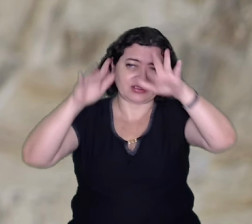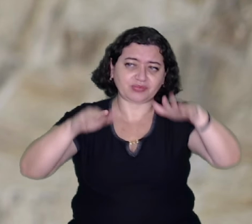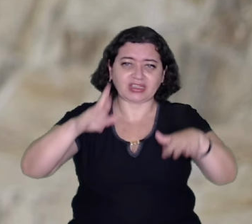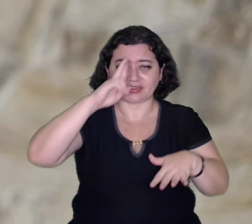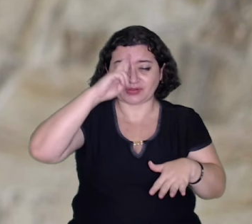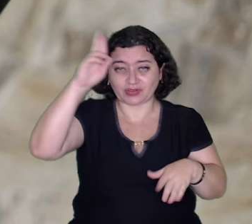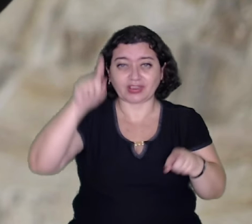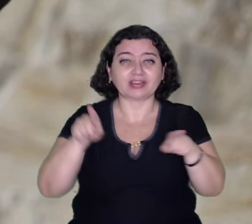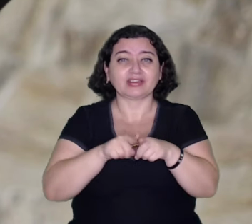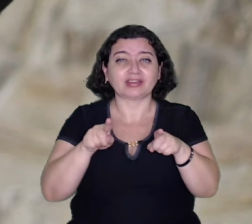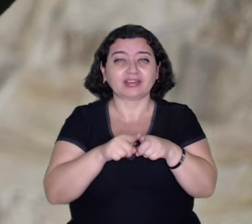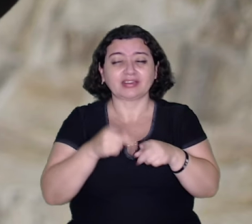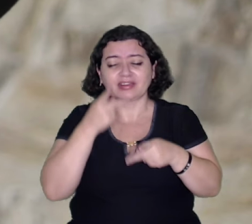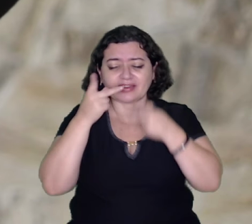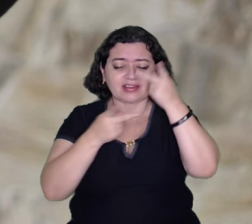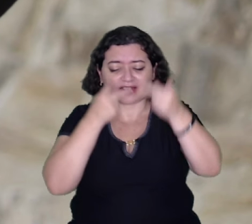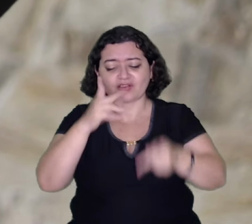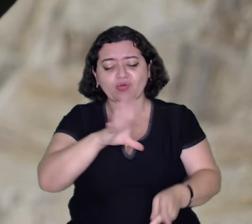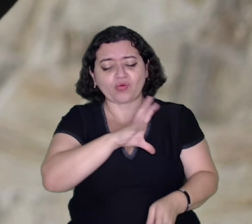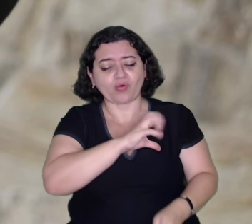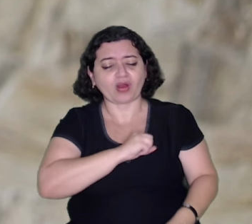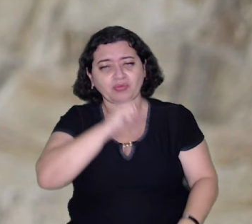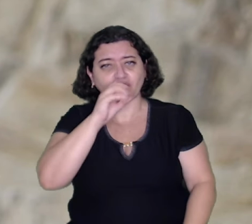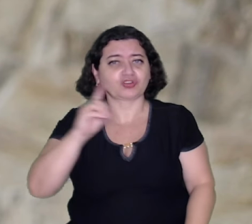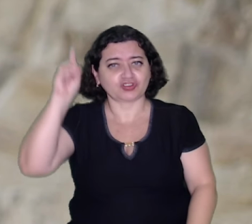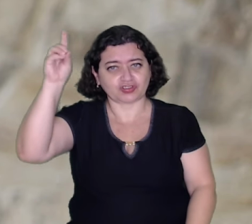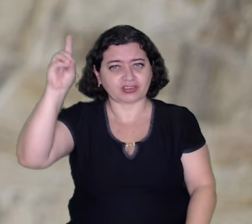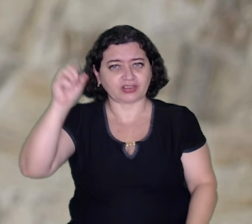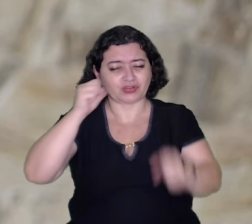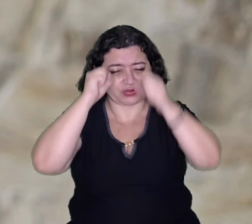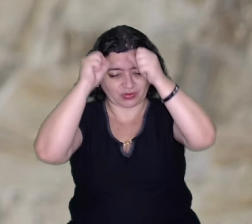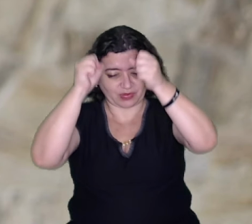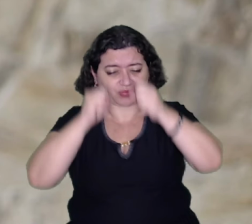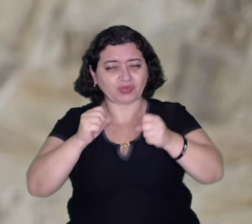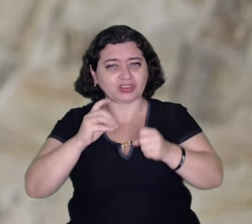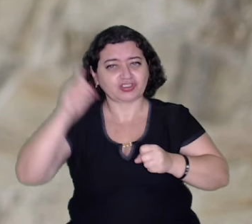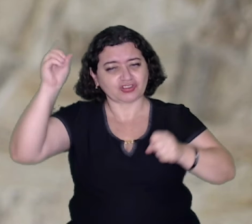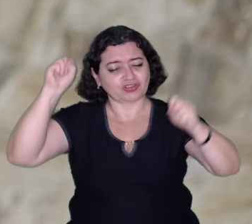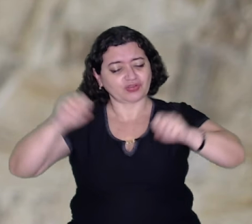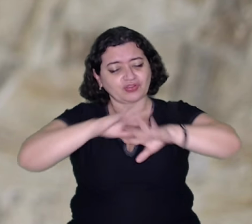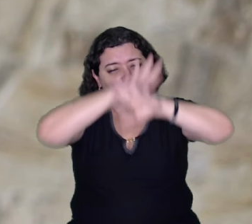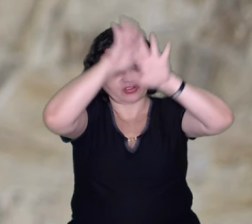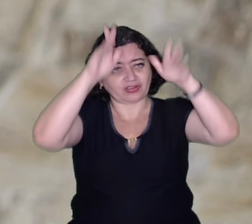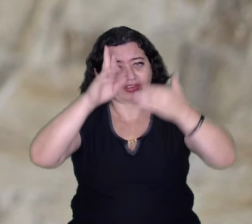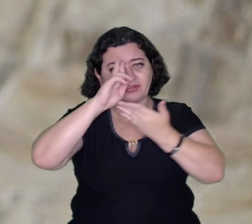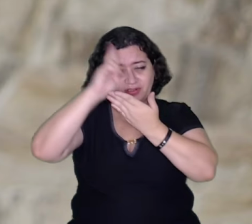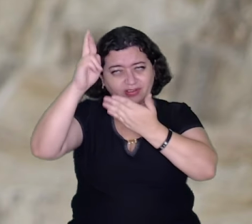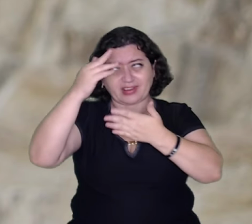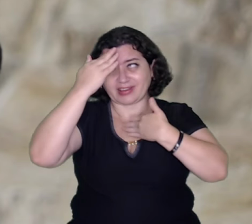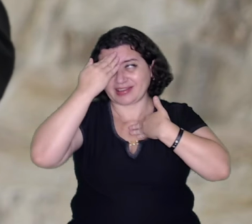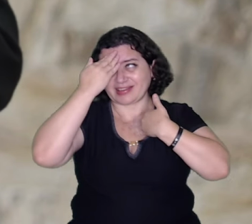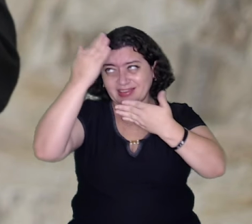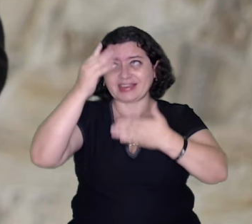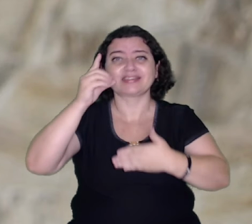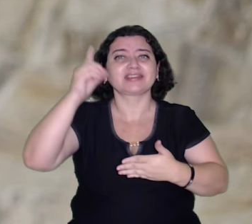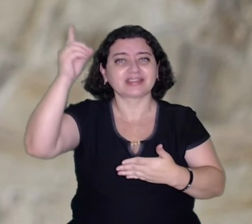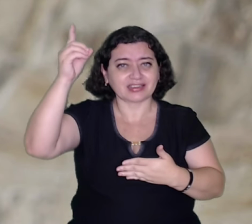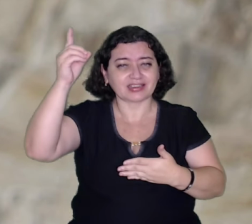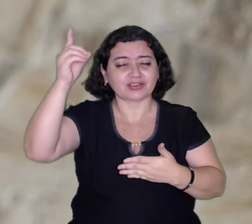também de declarar o amor de Deus, poder de Deus, glorificar ao Senhor. Graças a Deus por